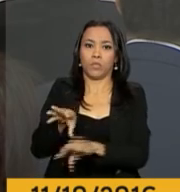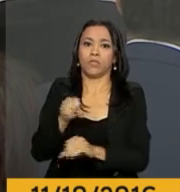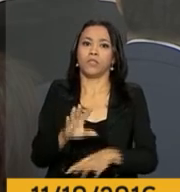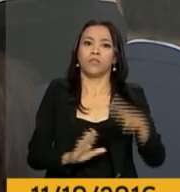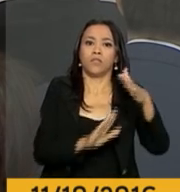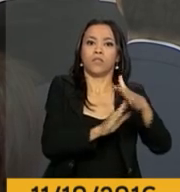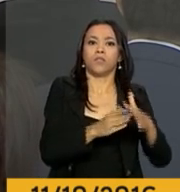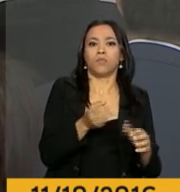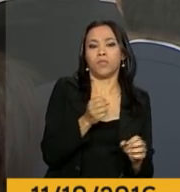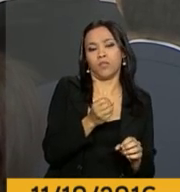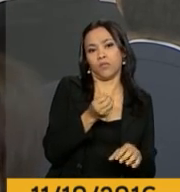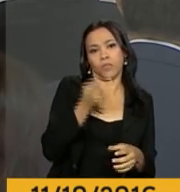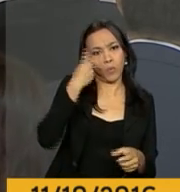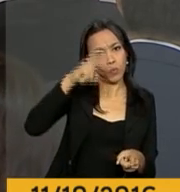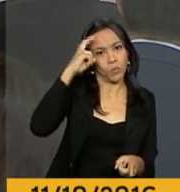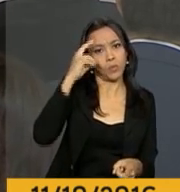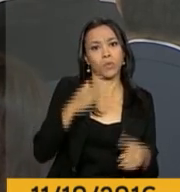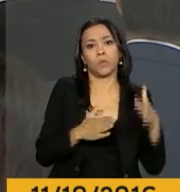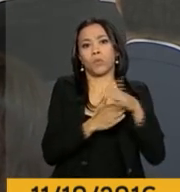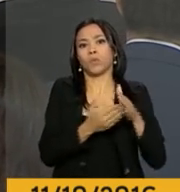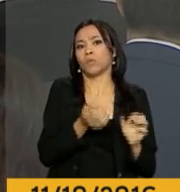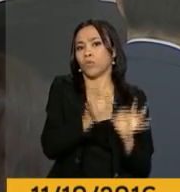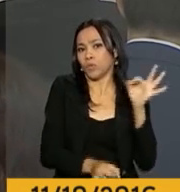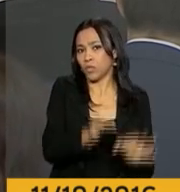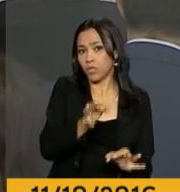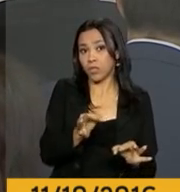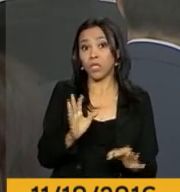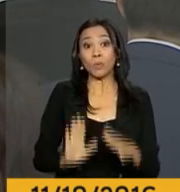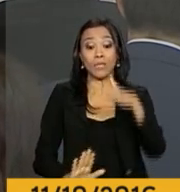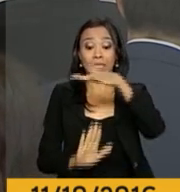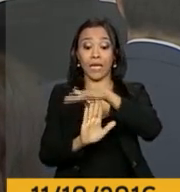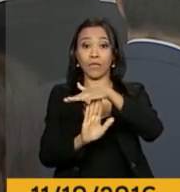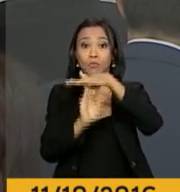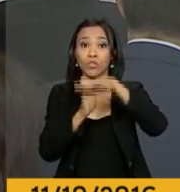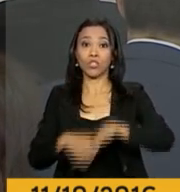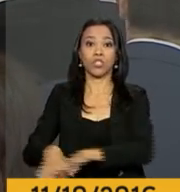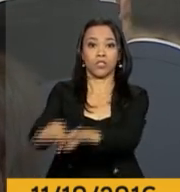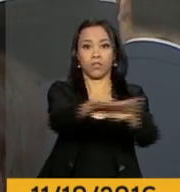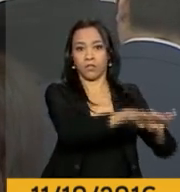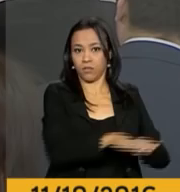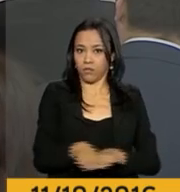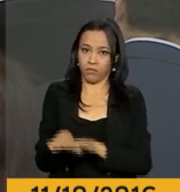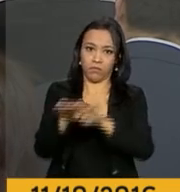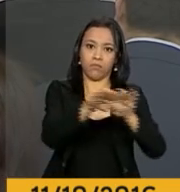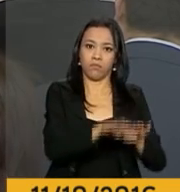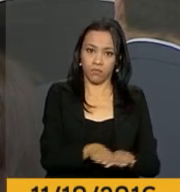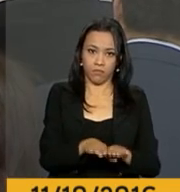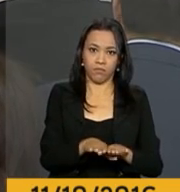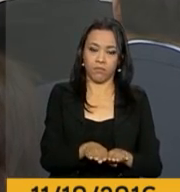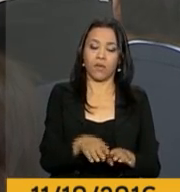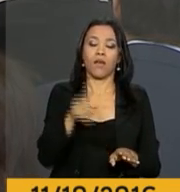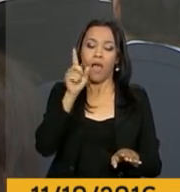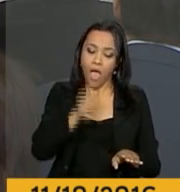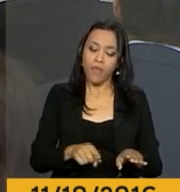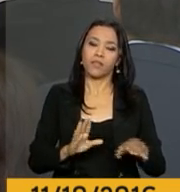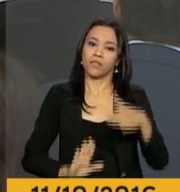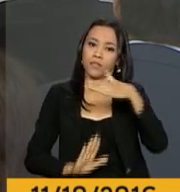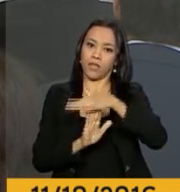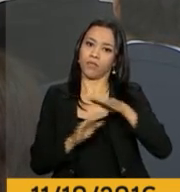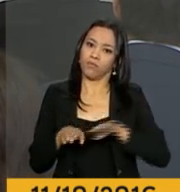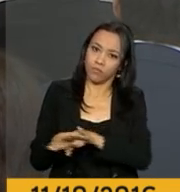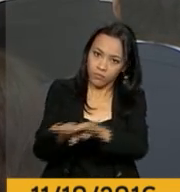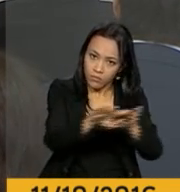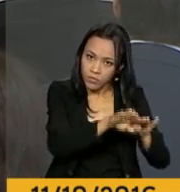saúde um teto pra cultura um teto Pra justiça há um teto Global teto geral e dentro deste teto geral é que se